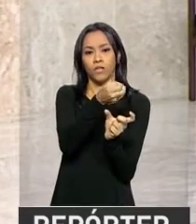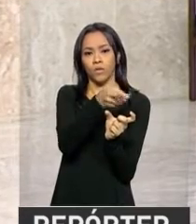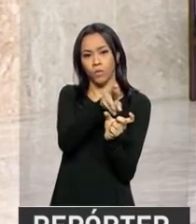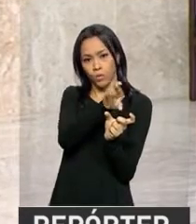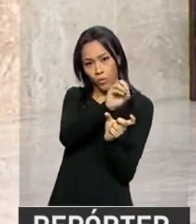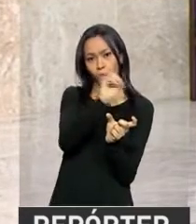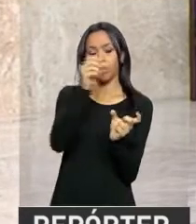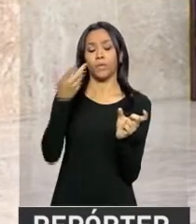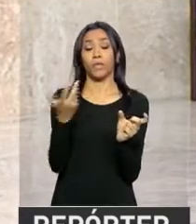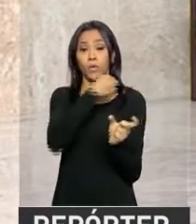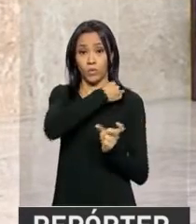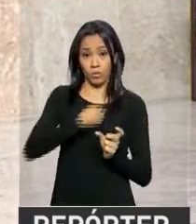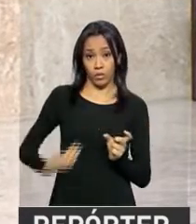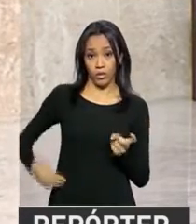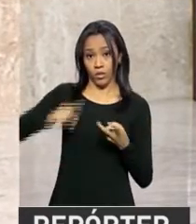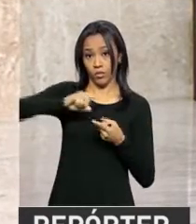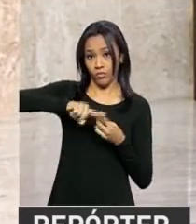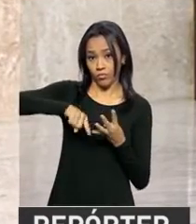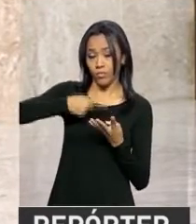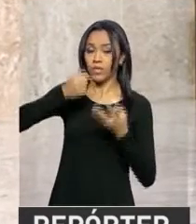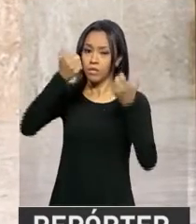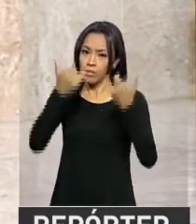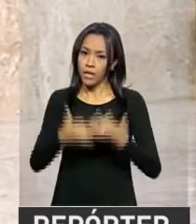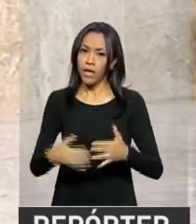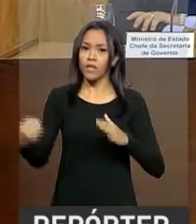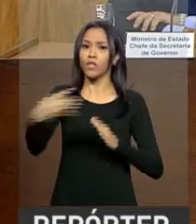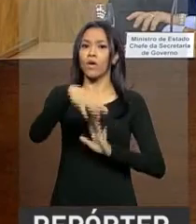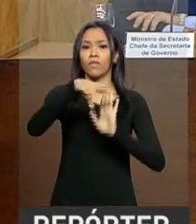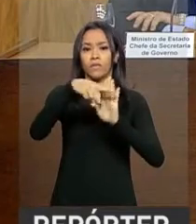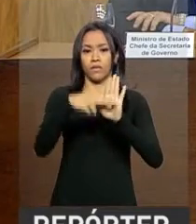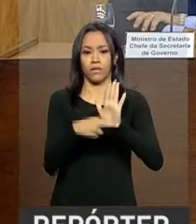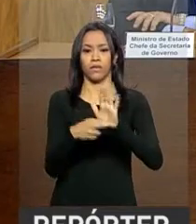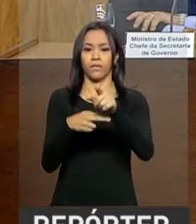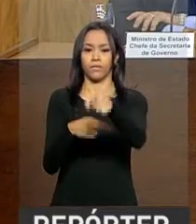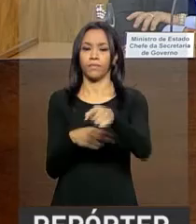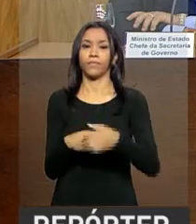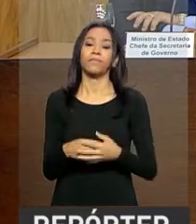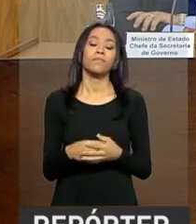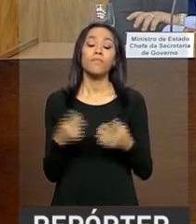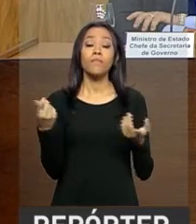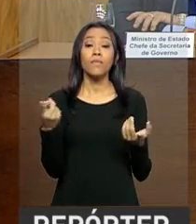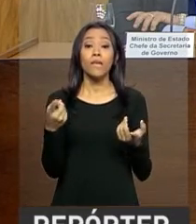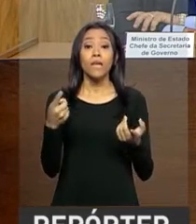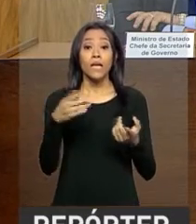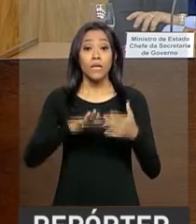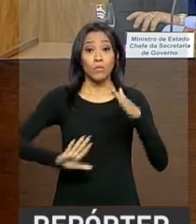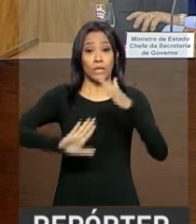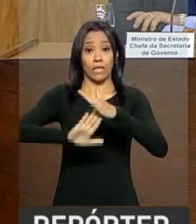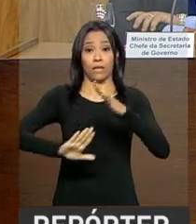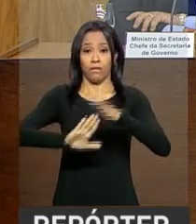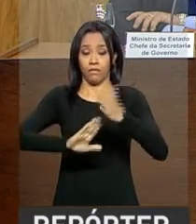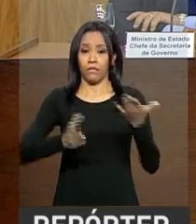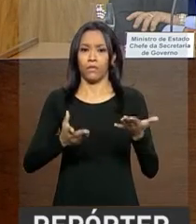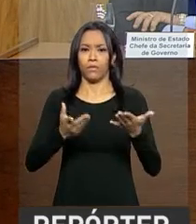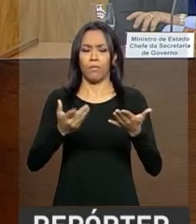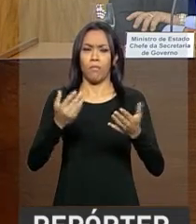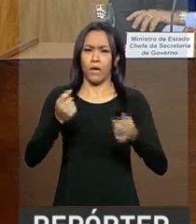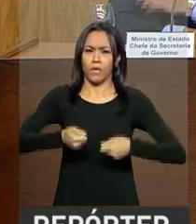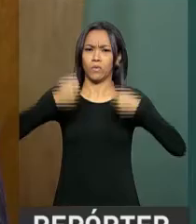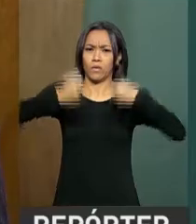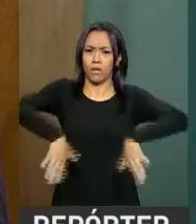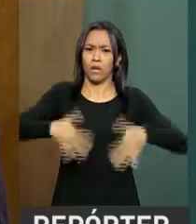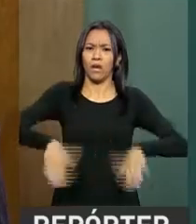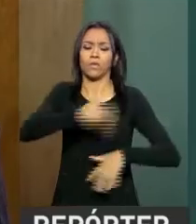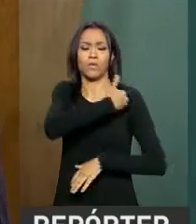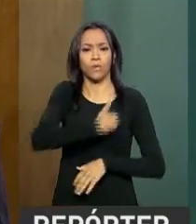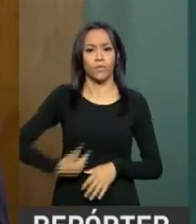Os ministros explicaram as novas medidas. O estabelecimento de um teto para o crescimento das despesas públicas